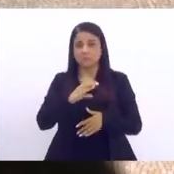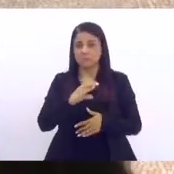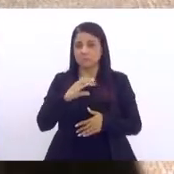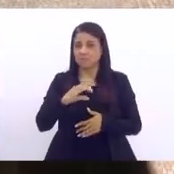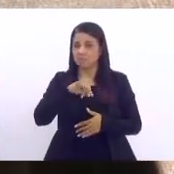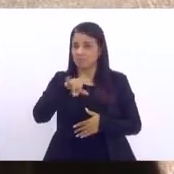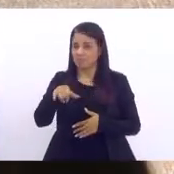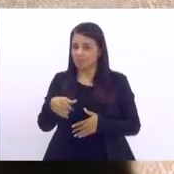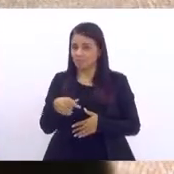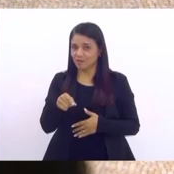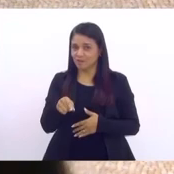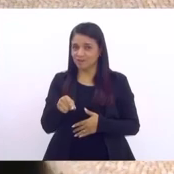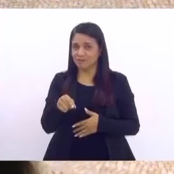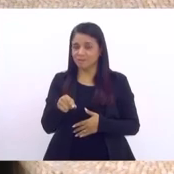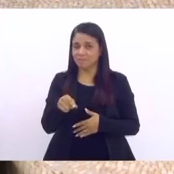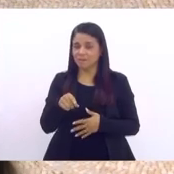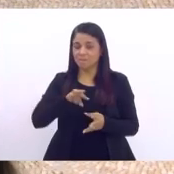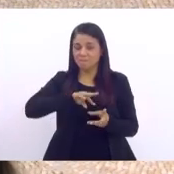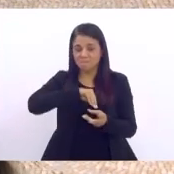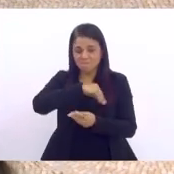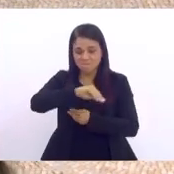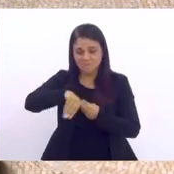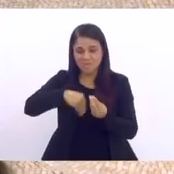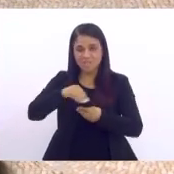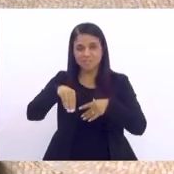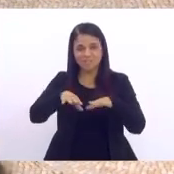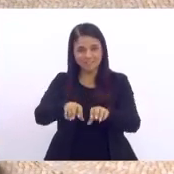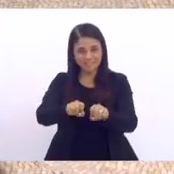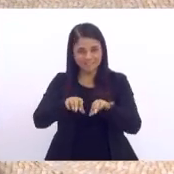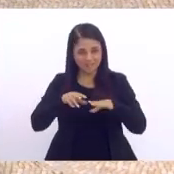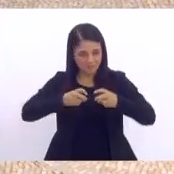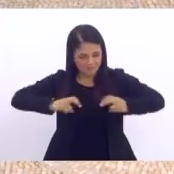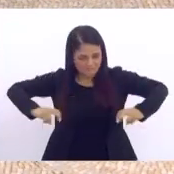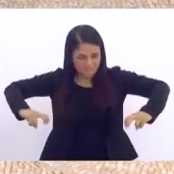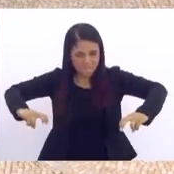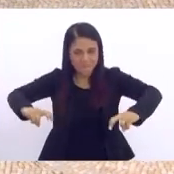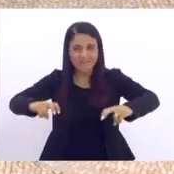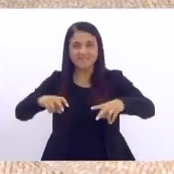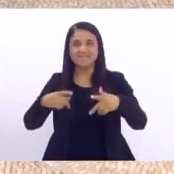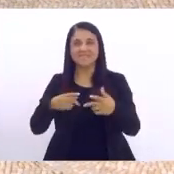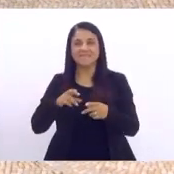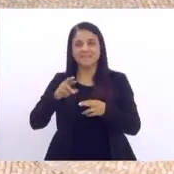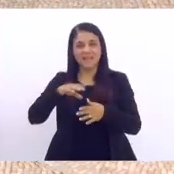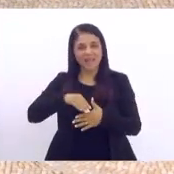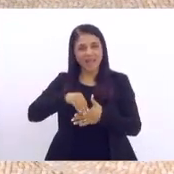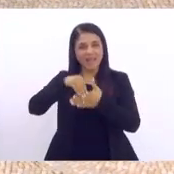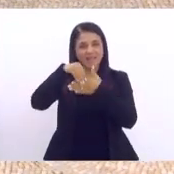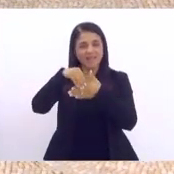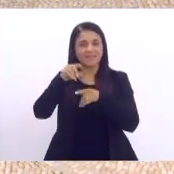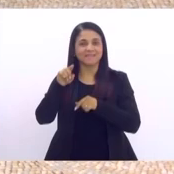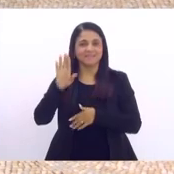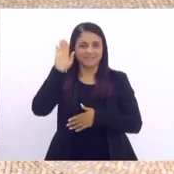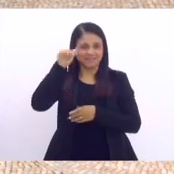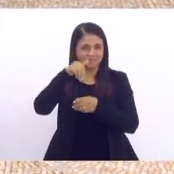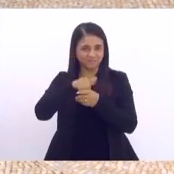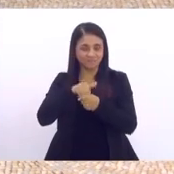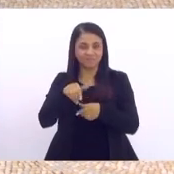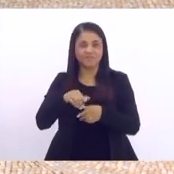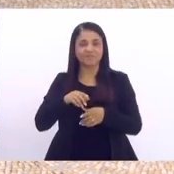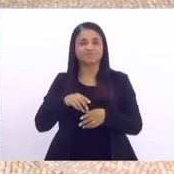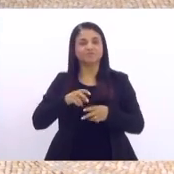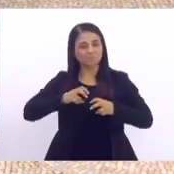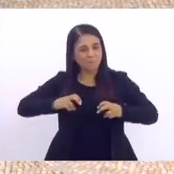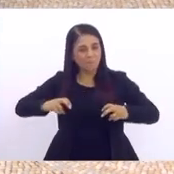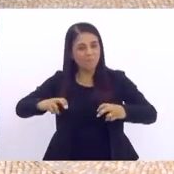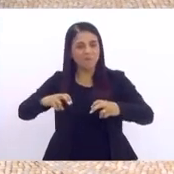mista com toda a mesa que foi eleita do Parlamento Juvenil, com todos os membros efetivos da CCJ, para que eles levassem para a